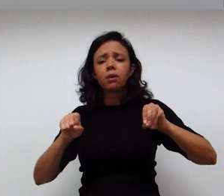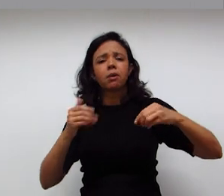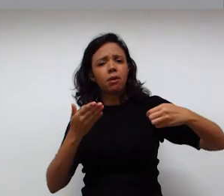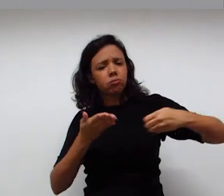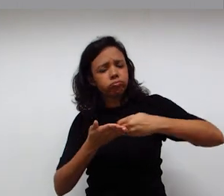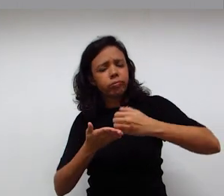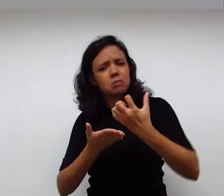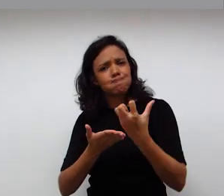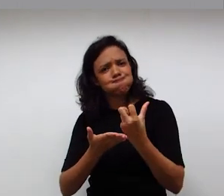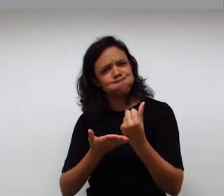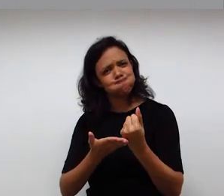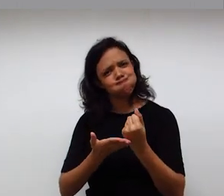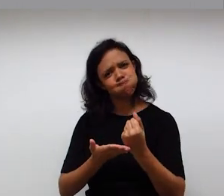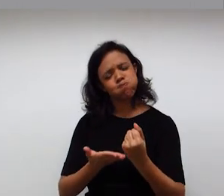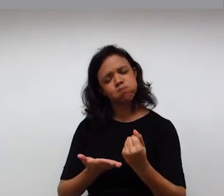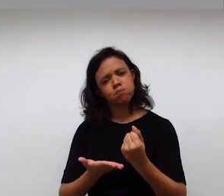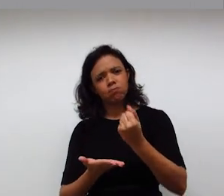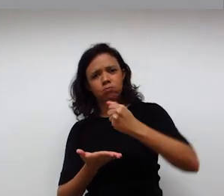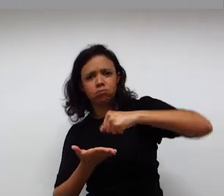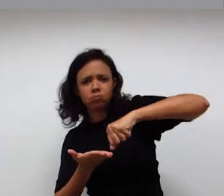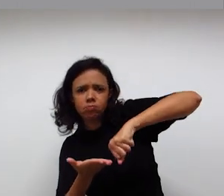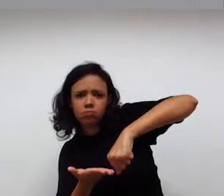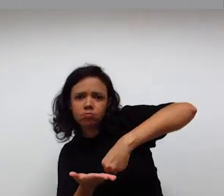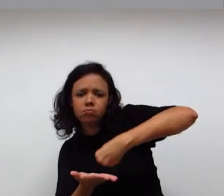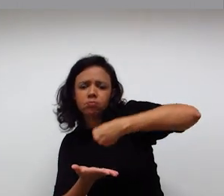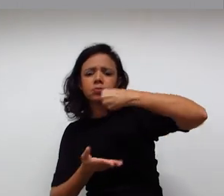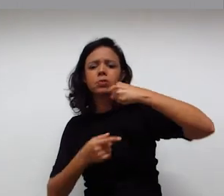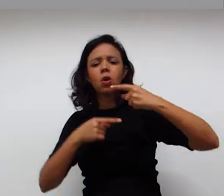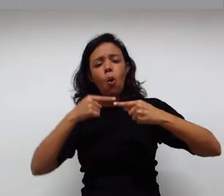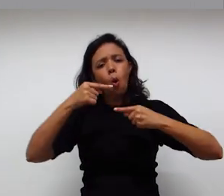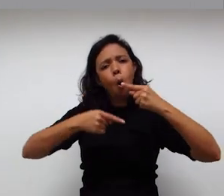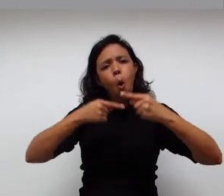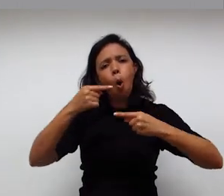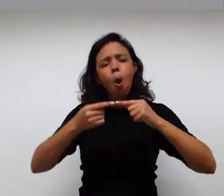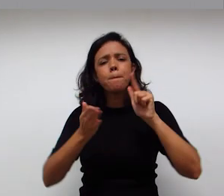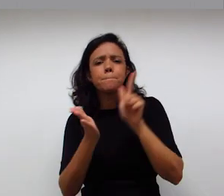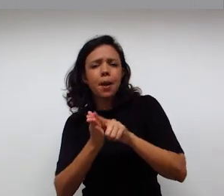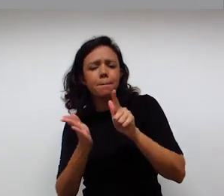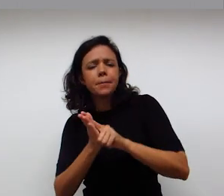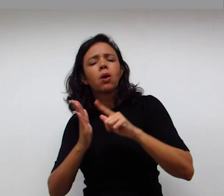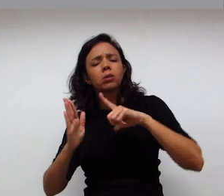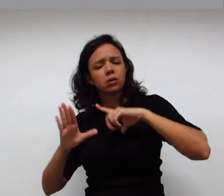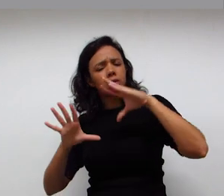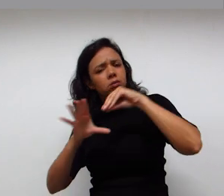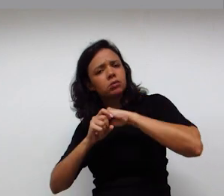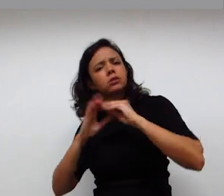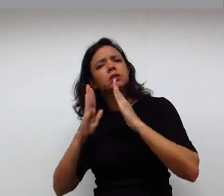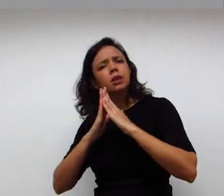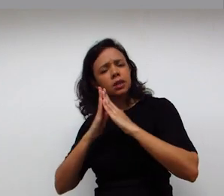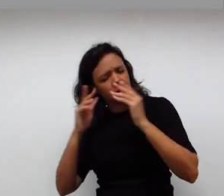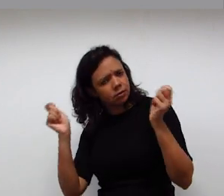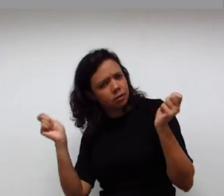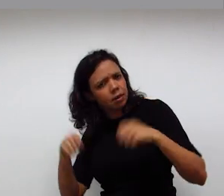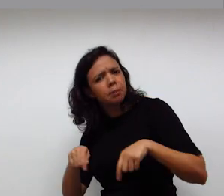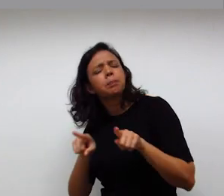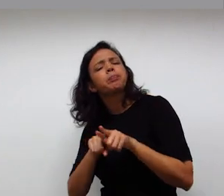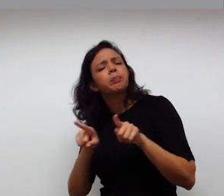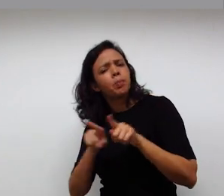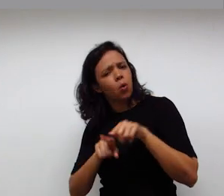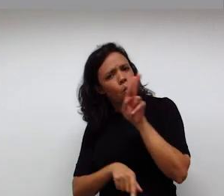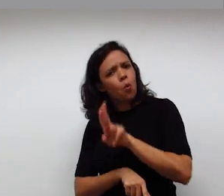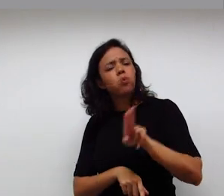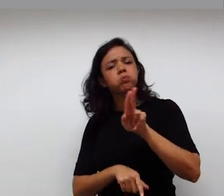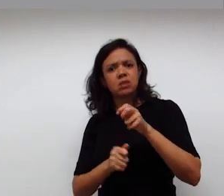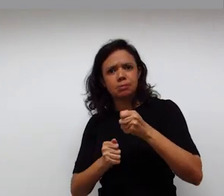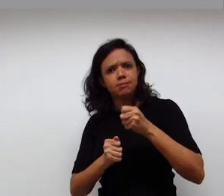utilizado. Aqueles rolos de papel filme que nós temos em casa também é um material bem resistente que